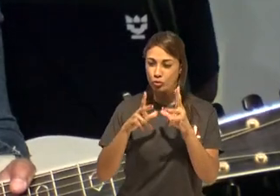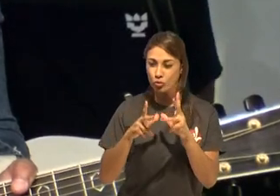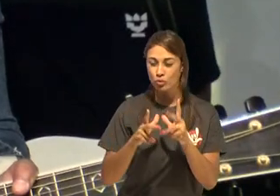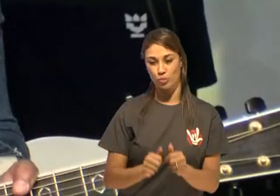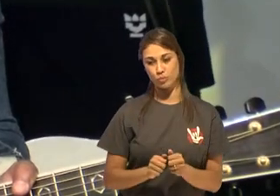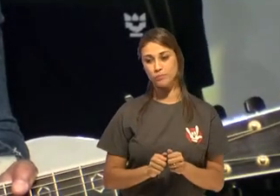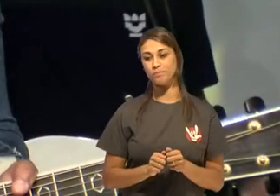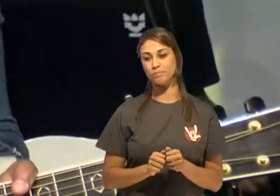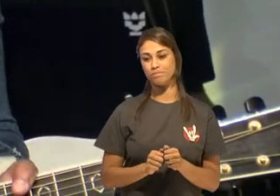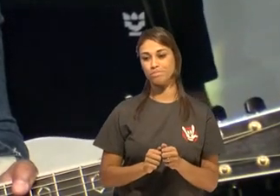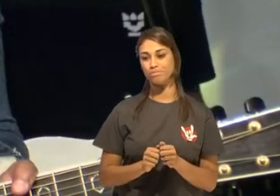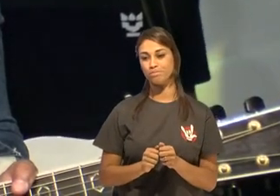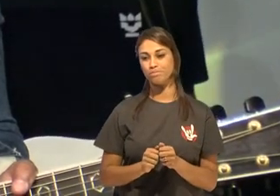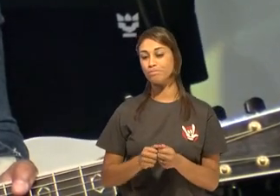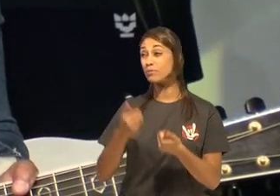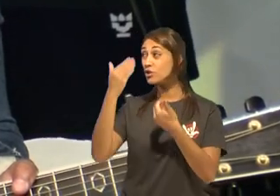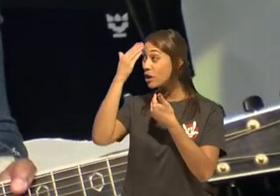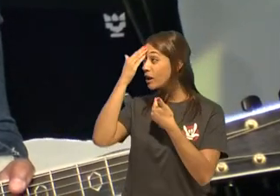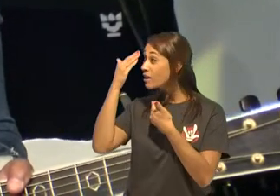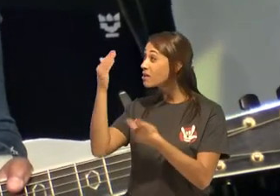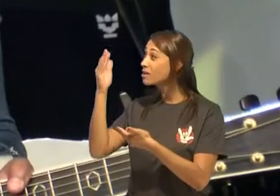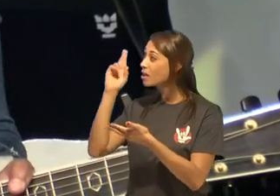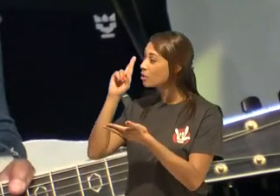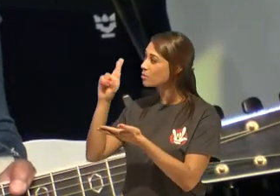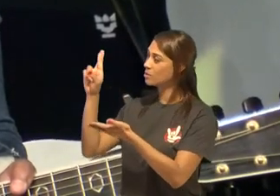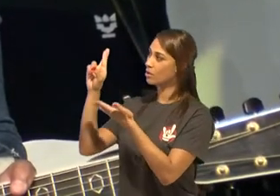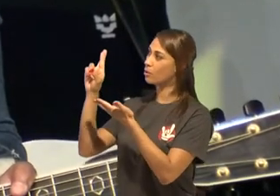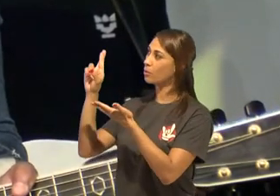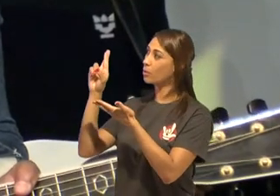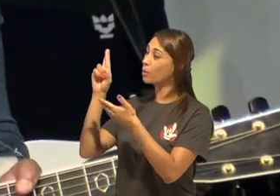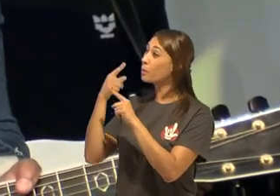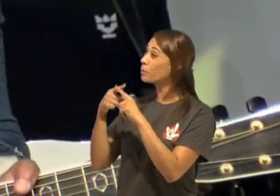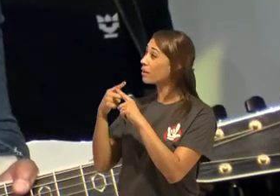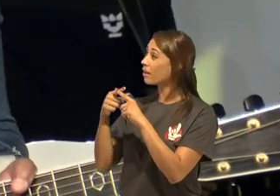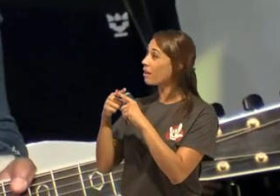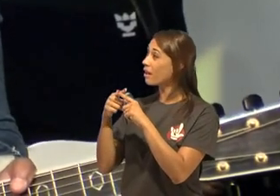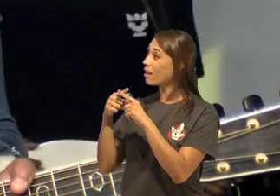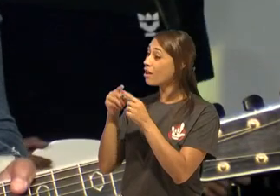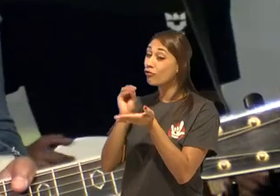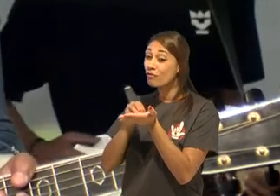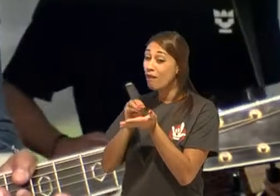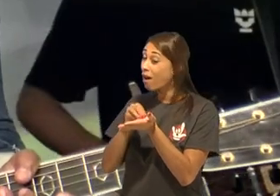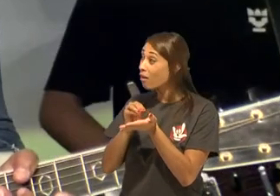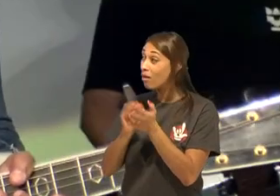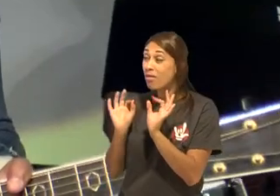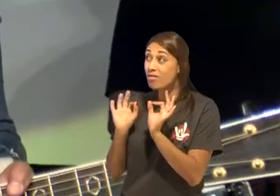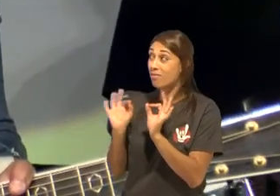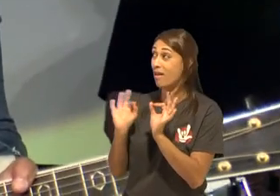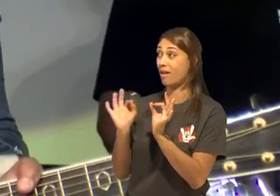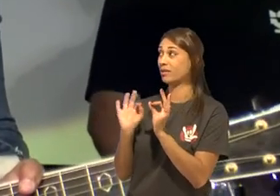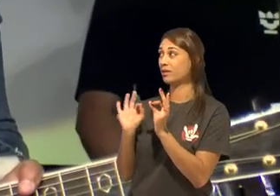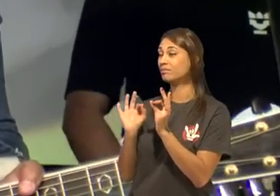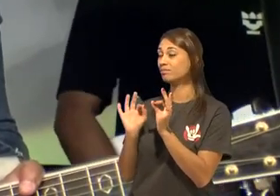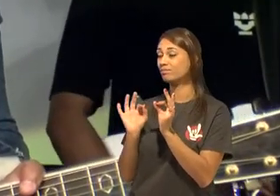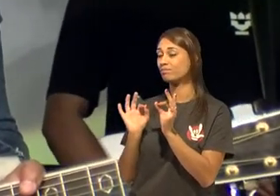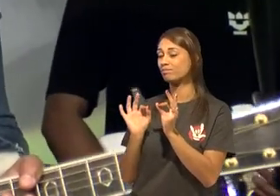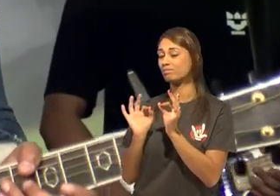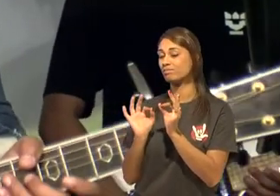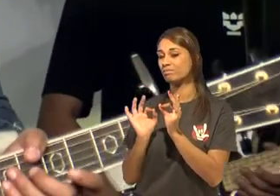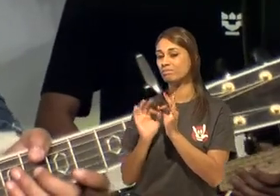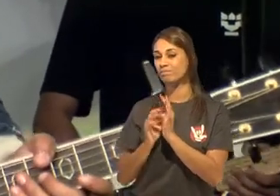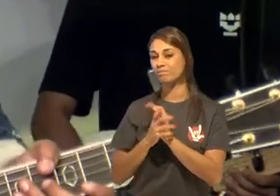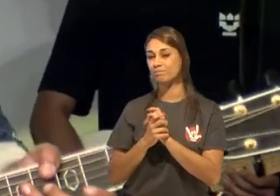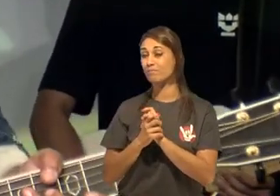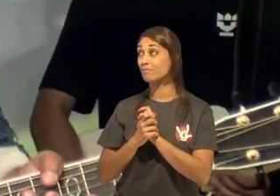Nós te damos graças, Pai, porque nada nos falta. Quando encontramos no nosso coração, quando